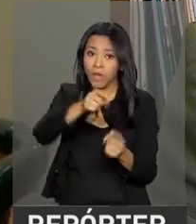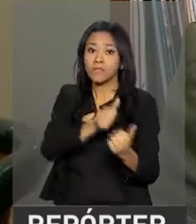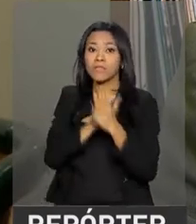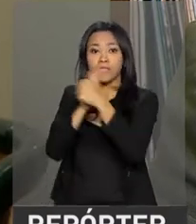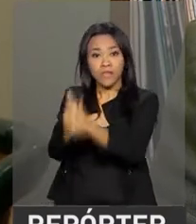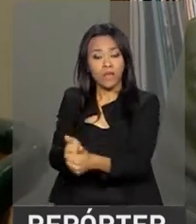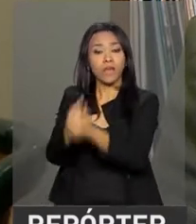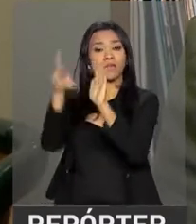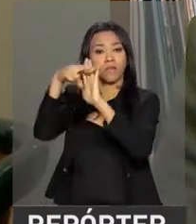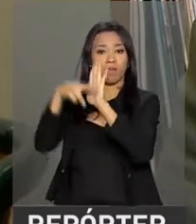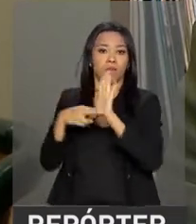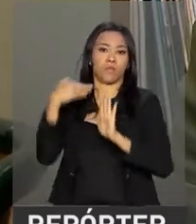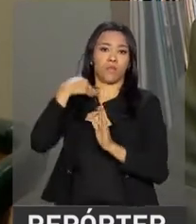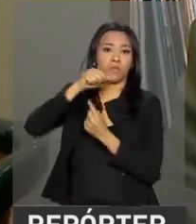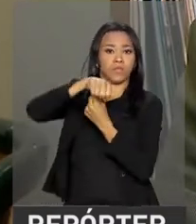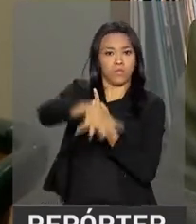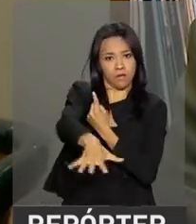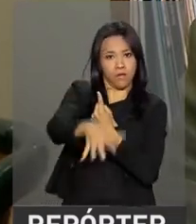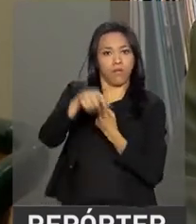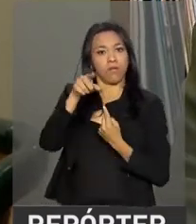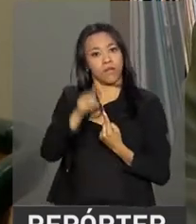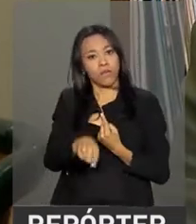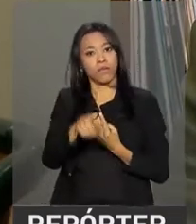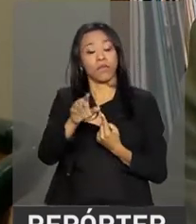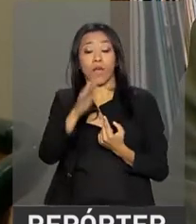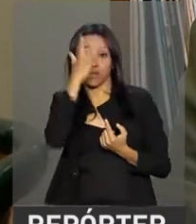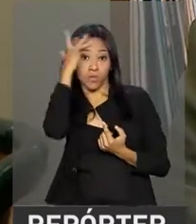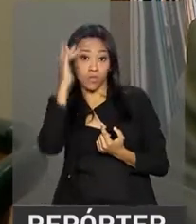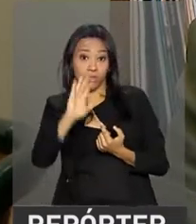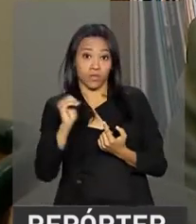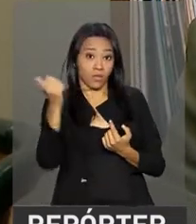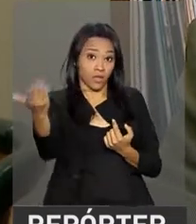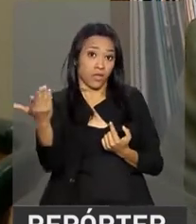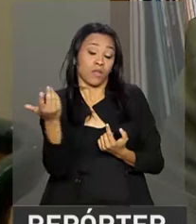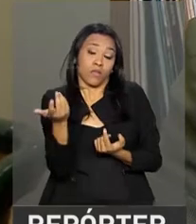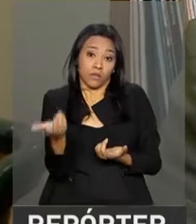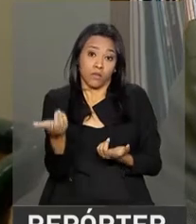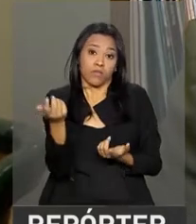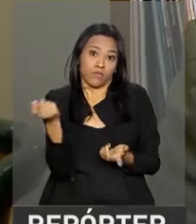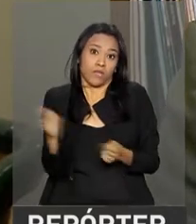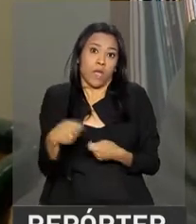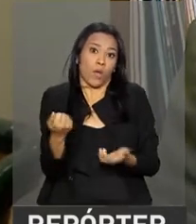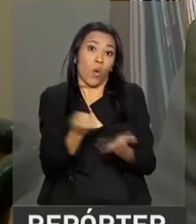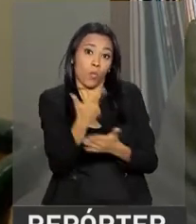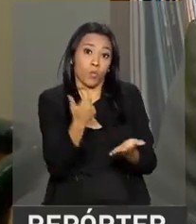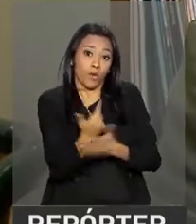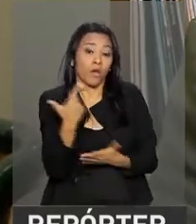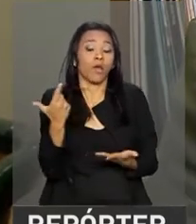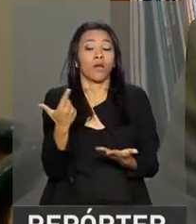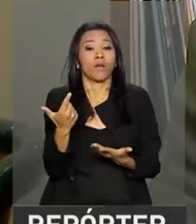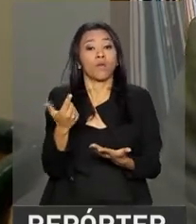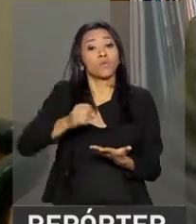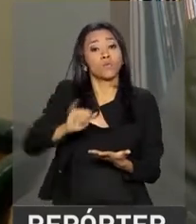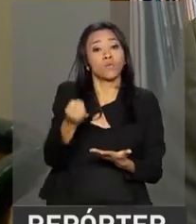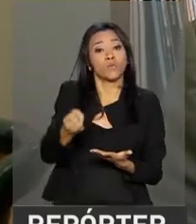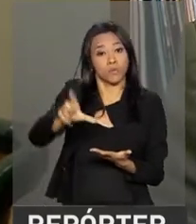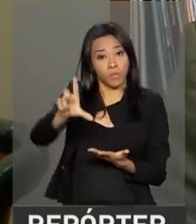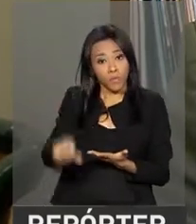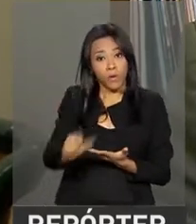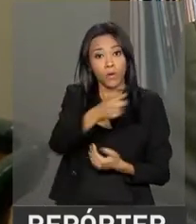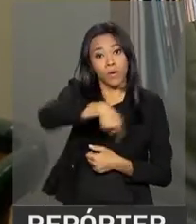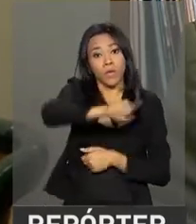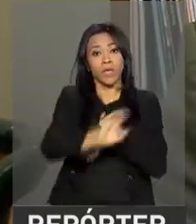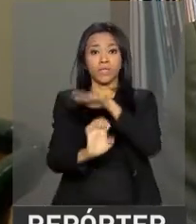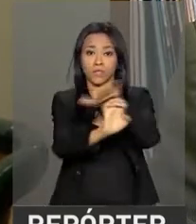consequência o consumidor de um lado então vai ter a possibilidade de comprar com juros menores o empresário